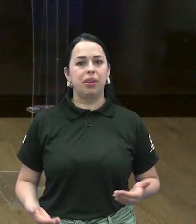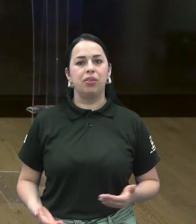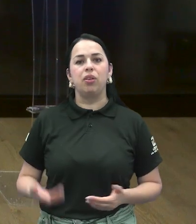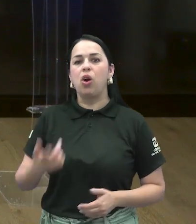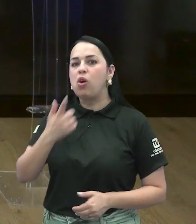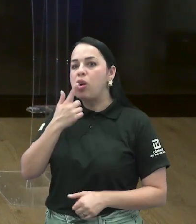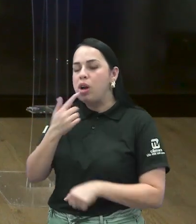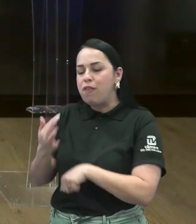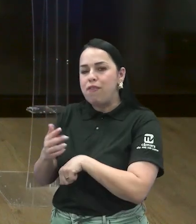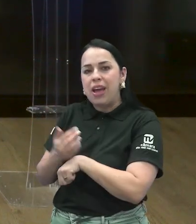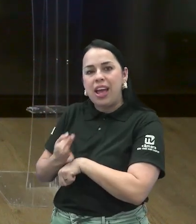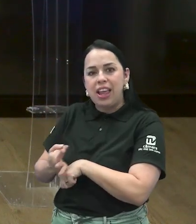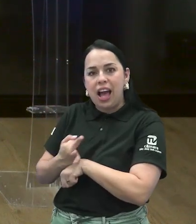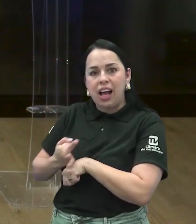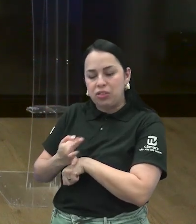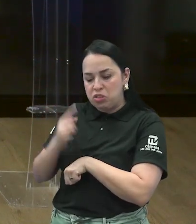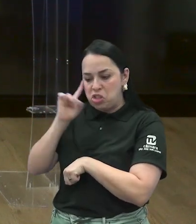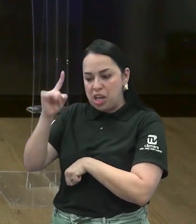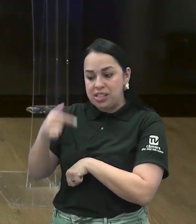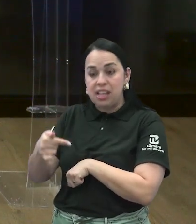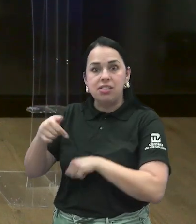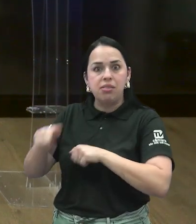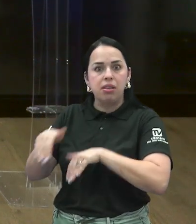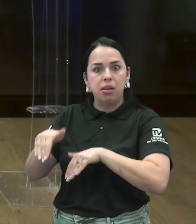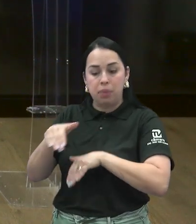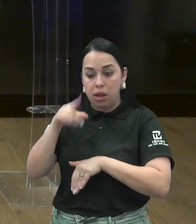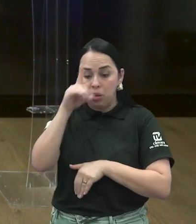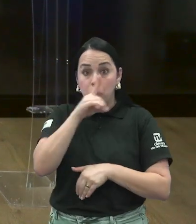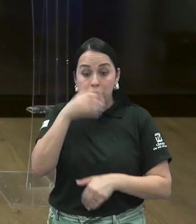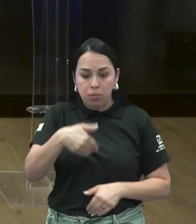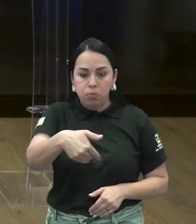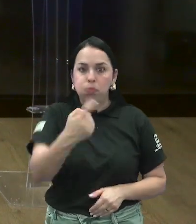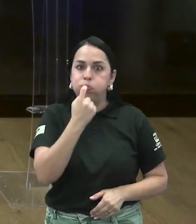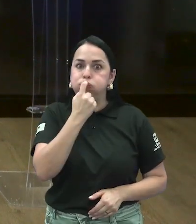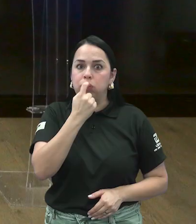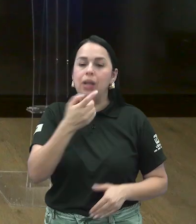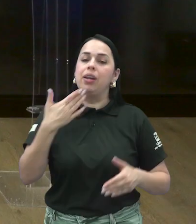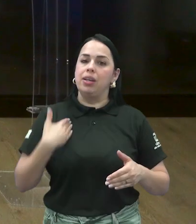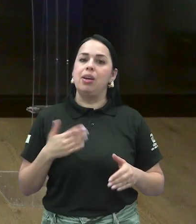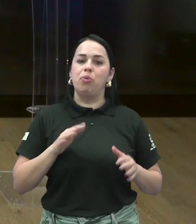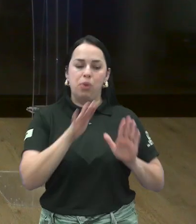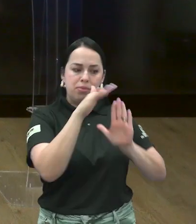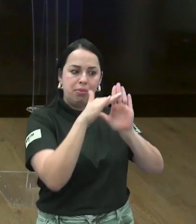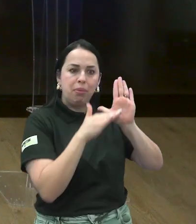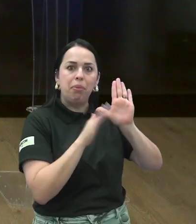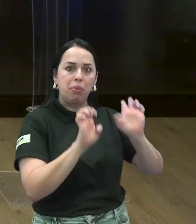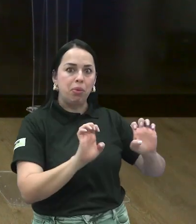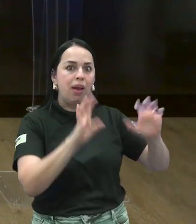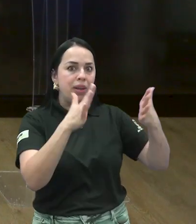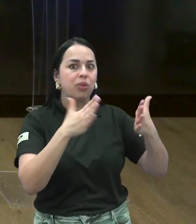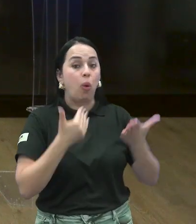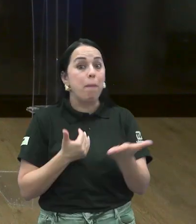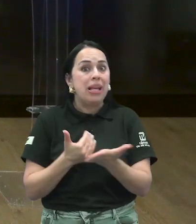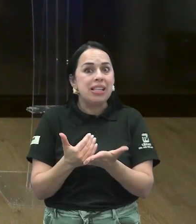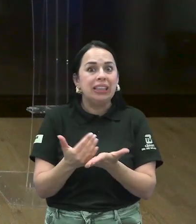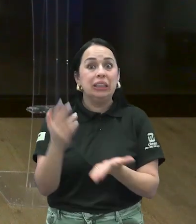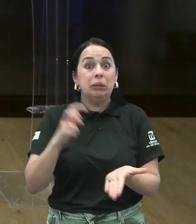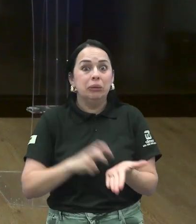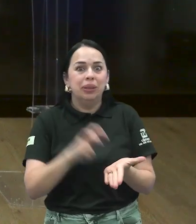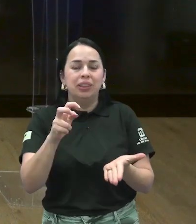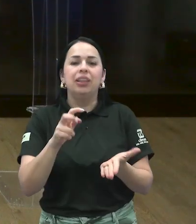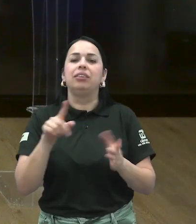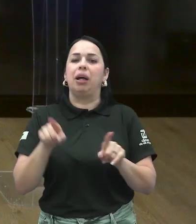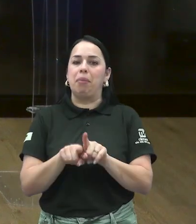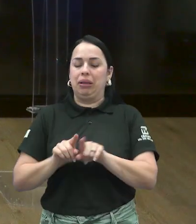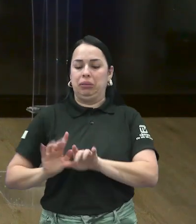O feriado de 7 de setembro é neste domingo e a programação aqui em São José dos Campos começa cedo, viu? E claro que não pode faltar